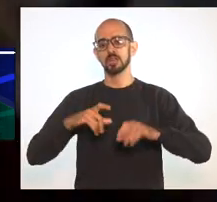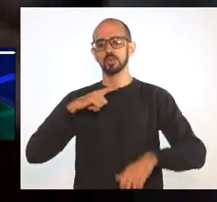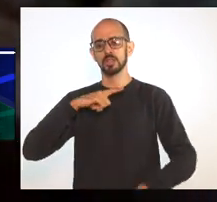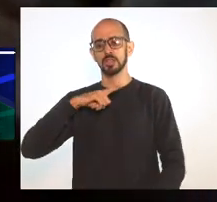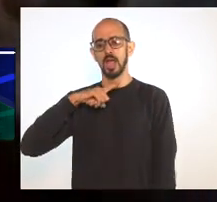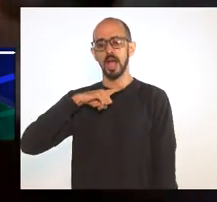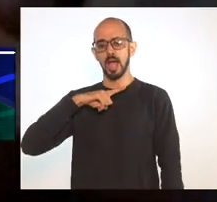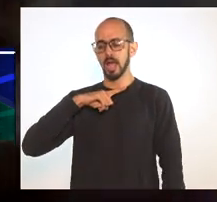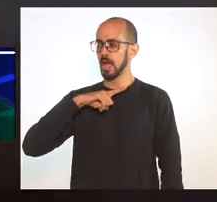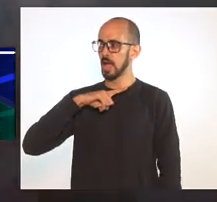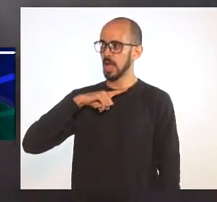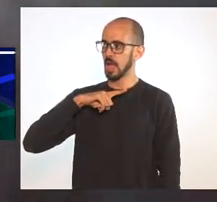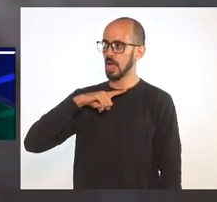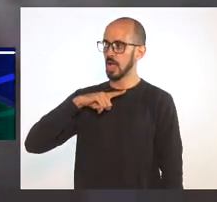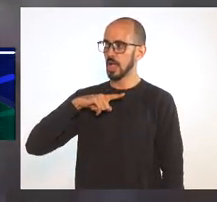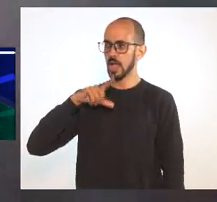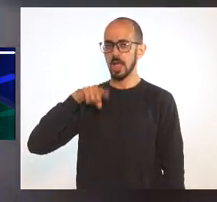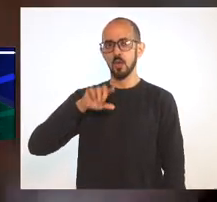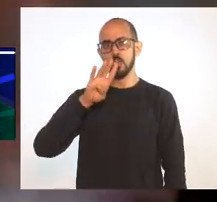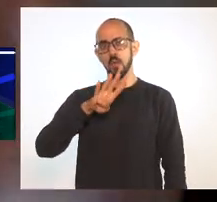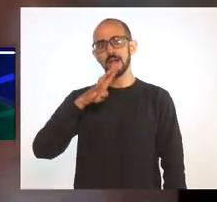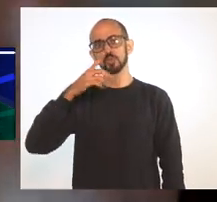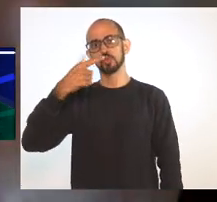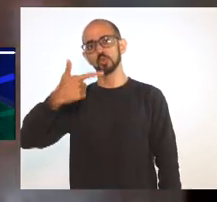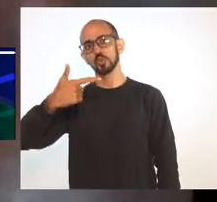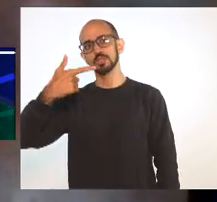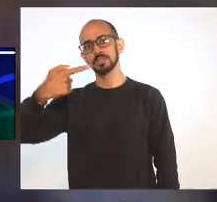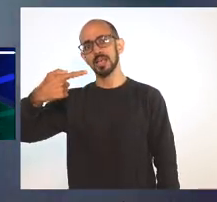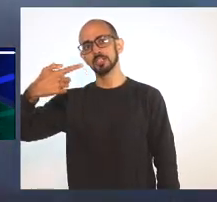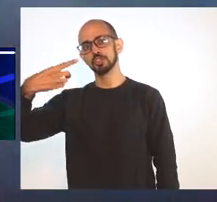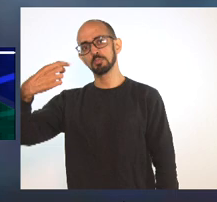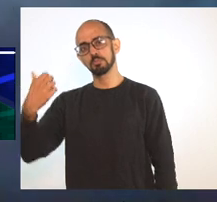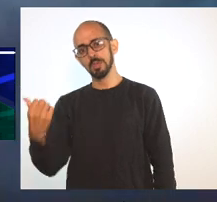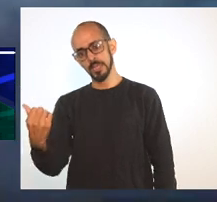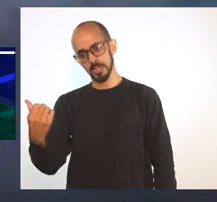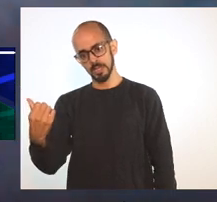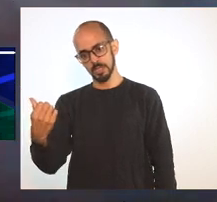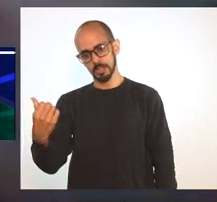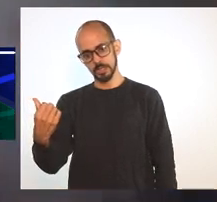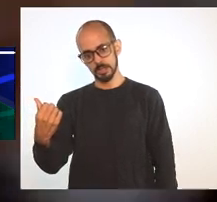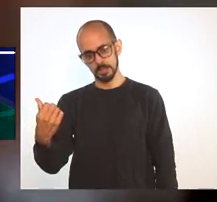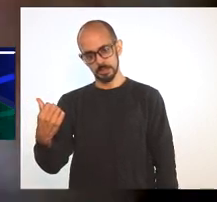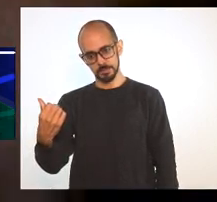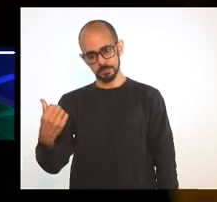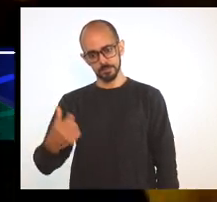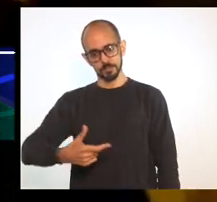é o 4276 de